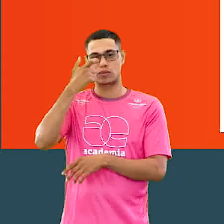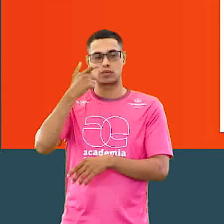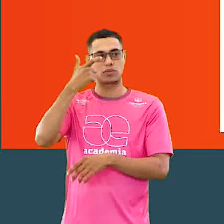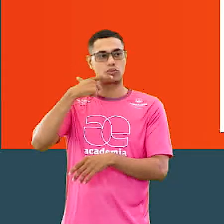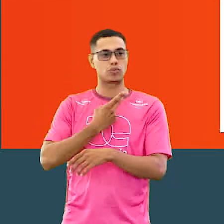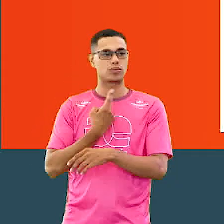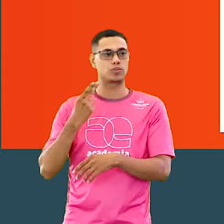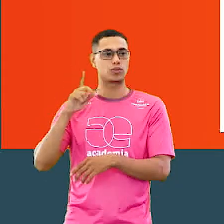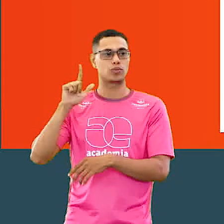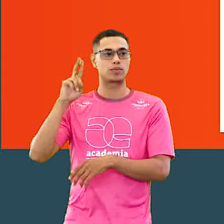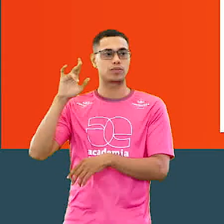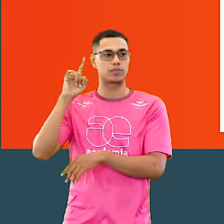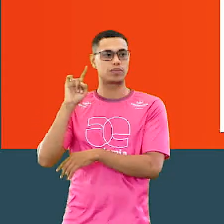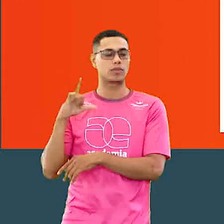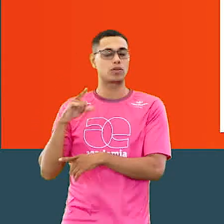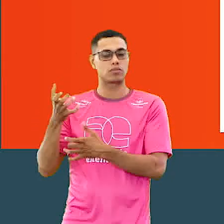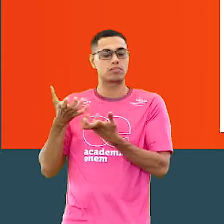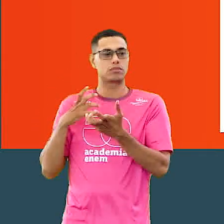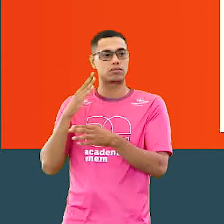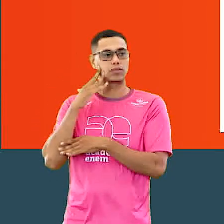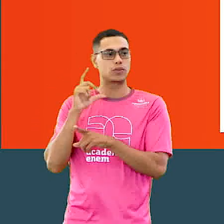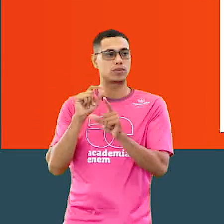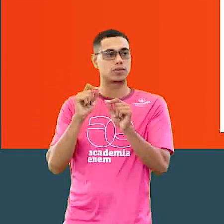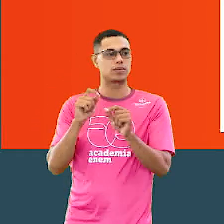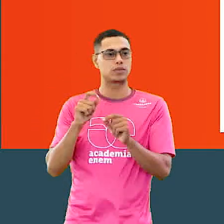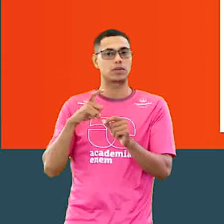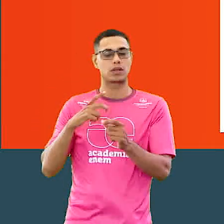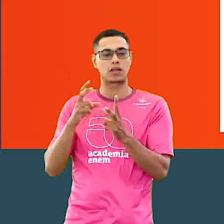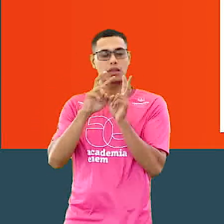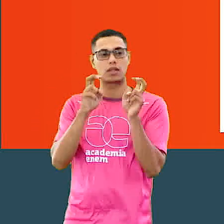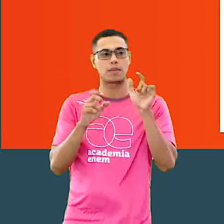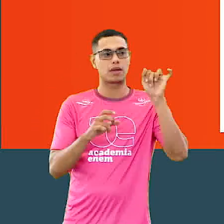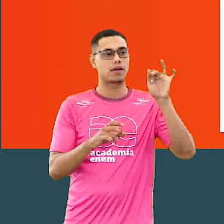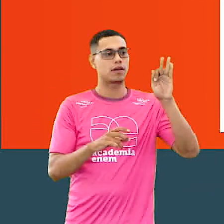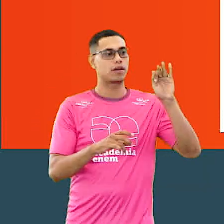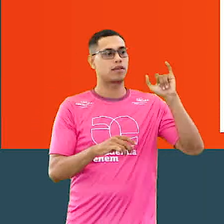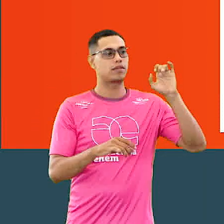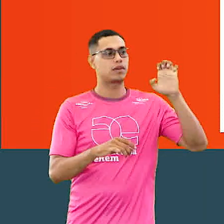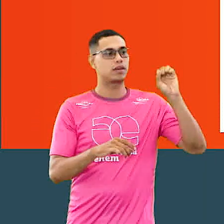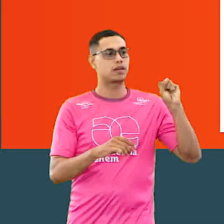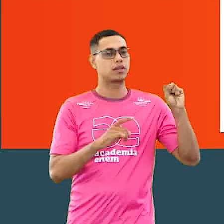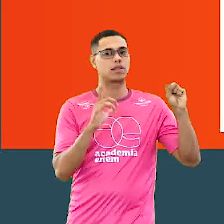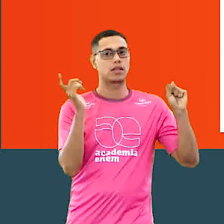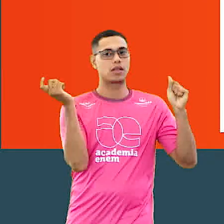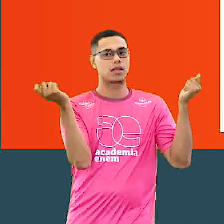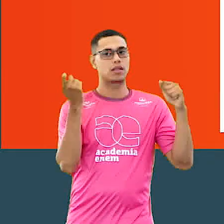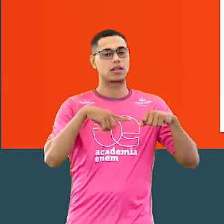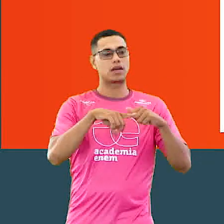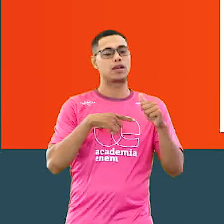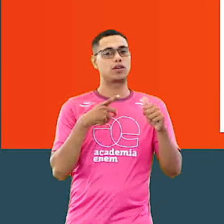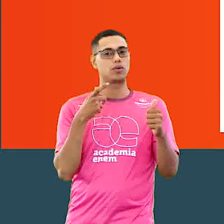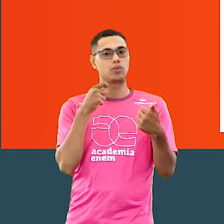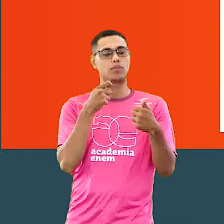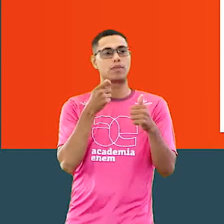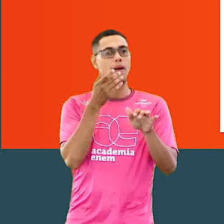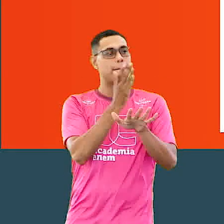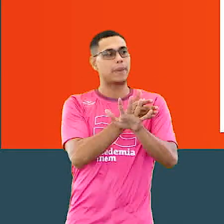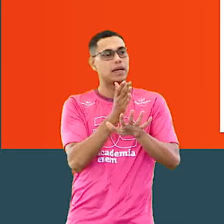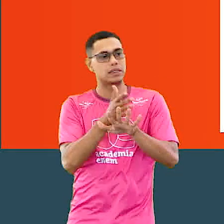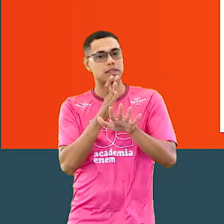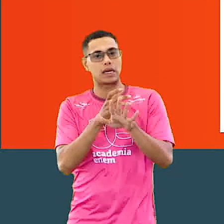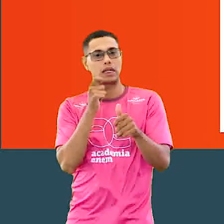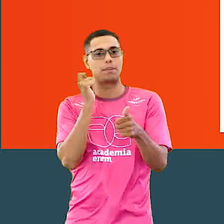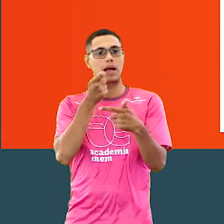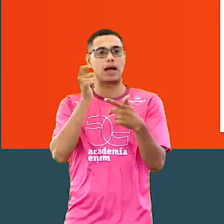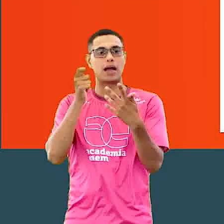Fernando e gostaria de saber se no processo do FIES é possível amortizar a dívida que vai ser